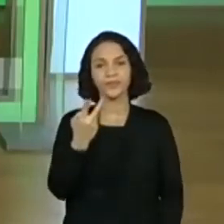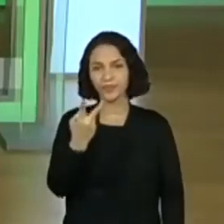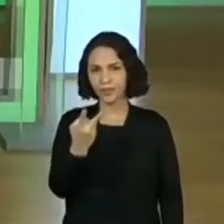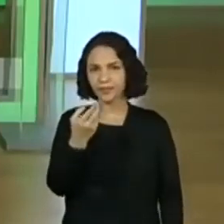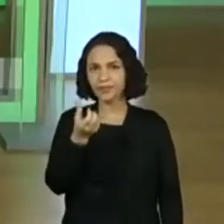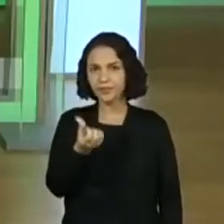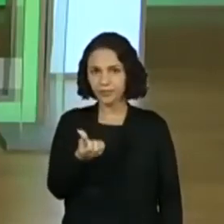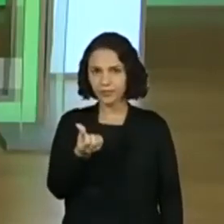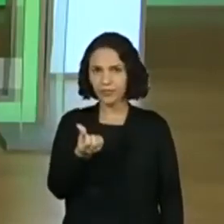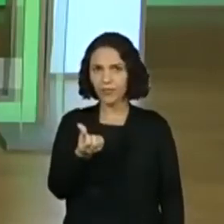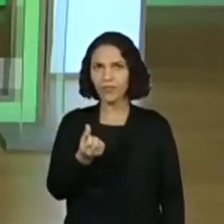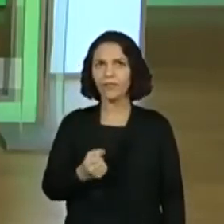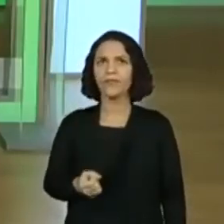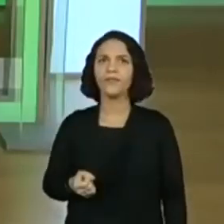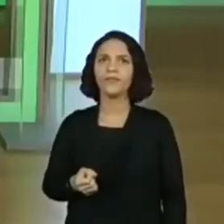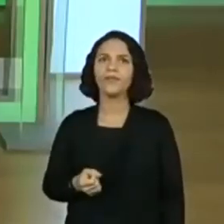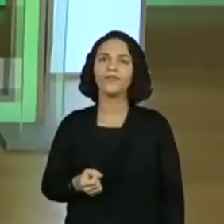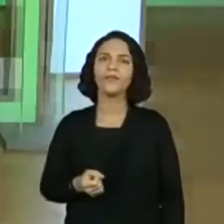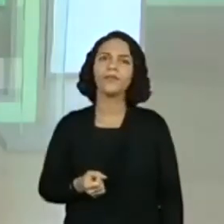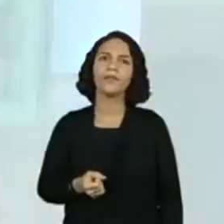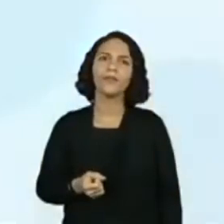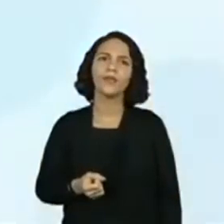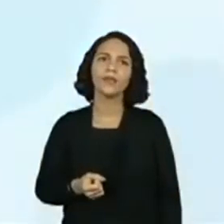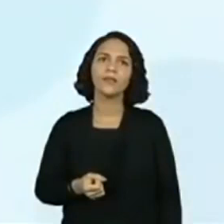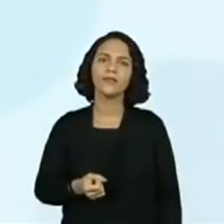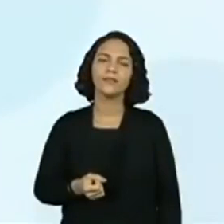eu posso considerar então que é 20